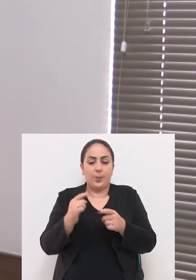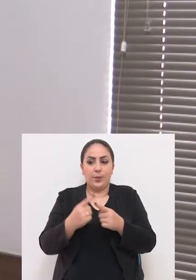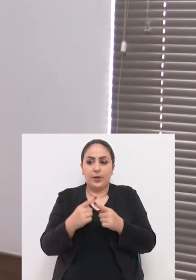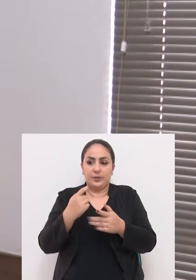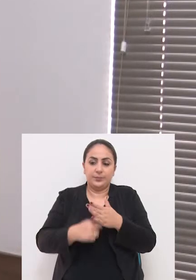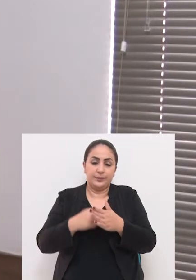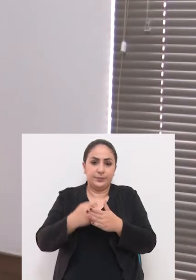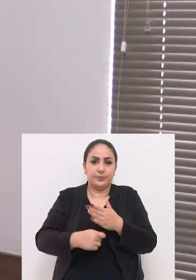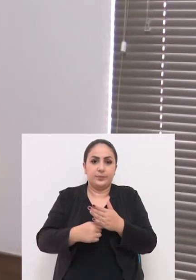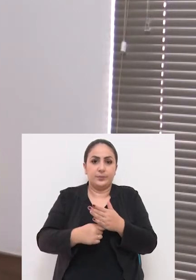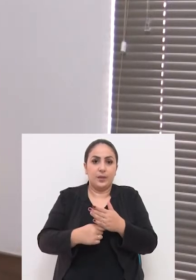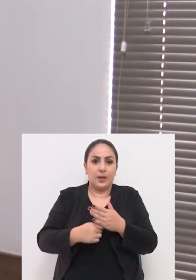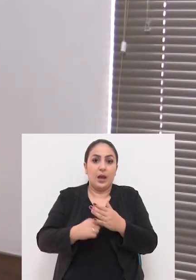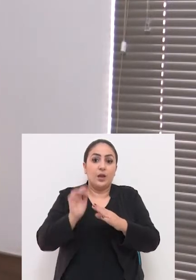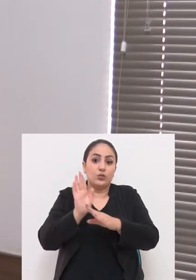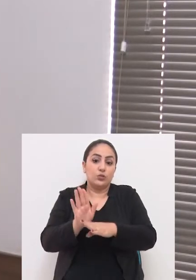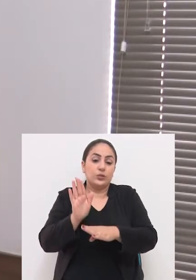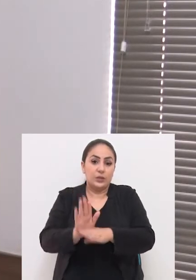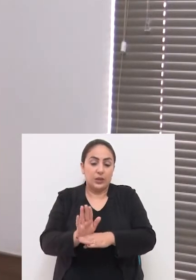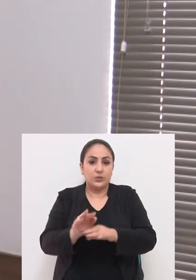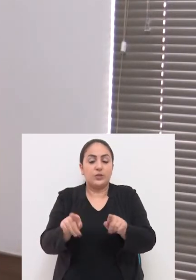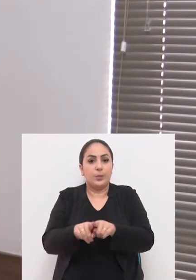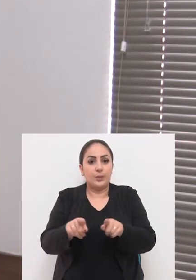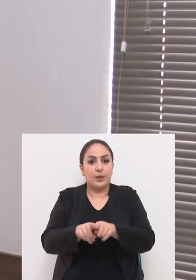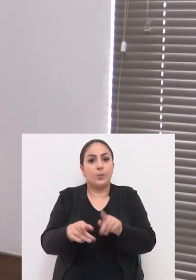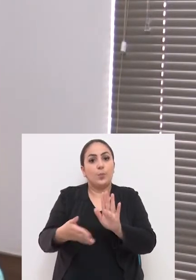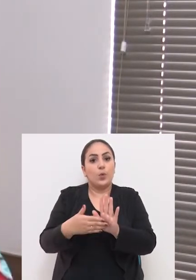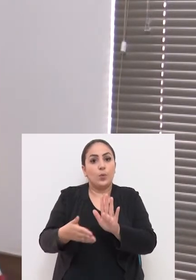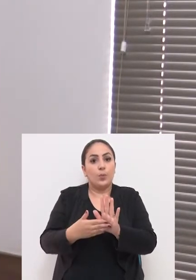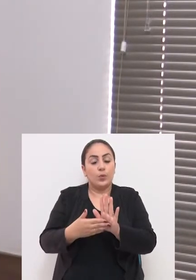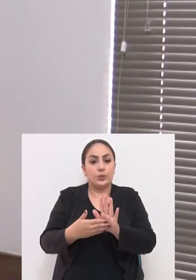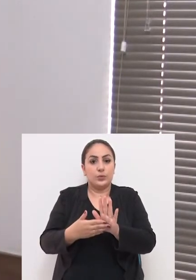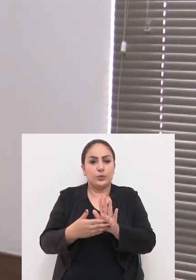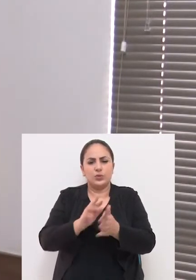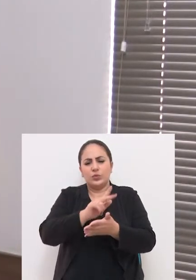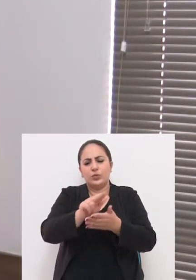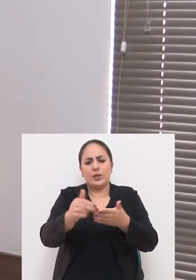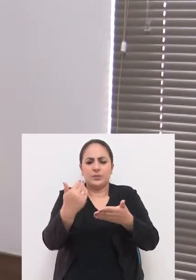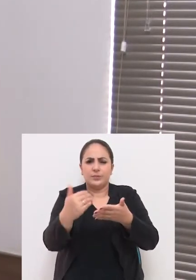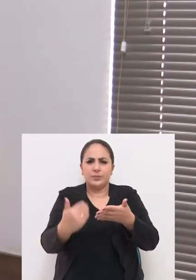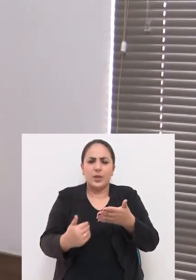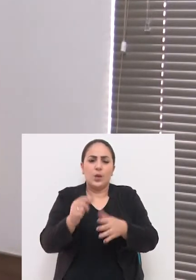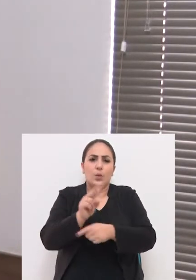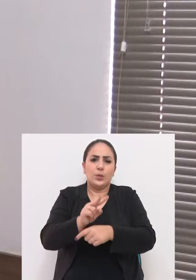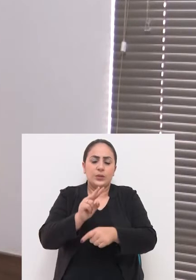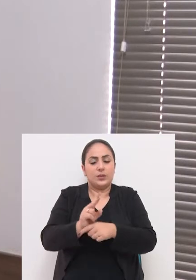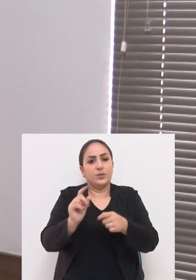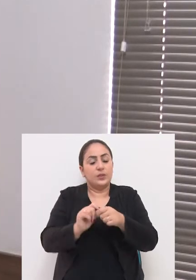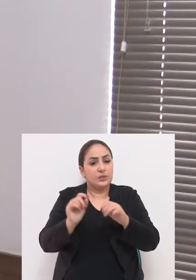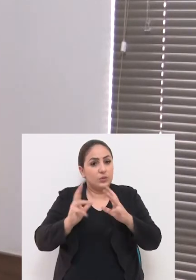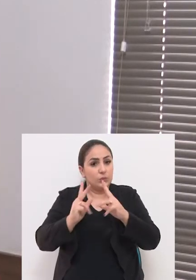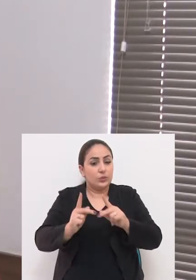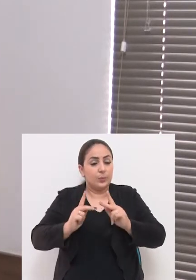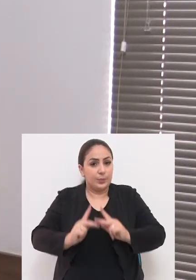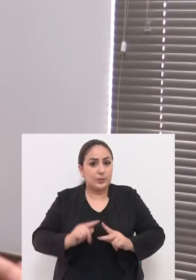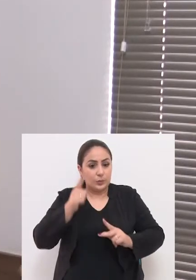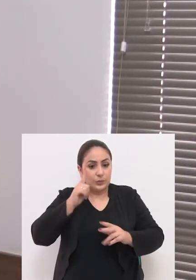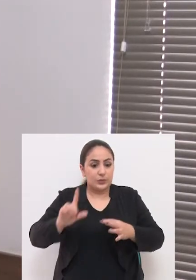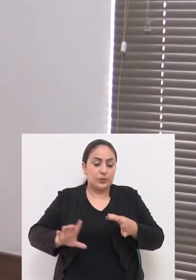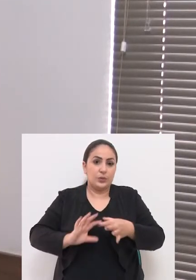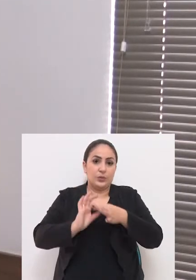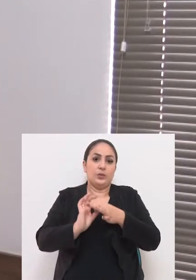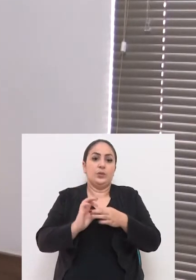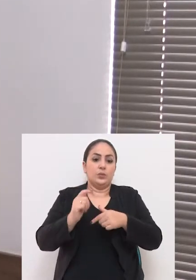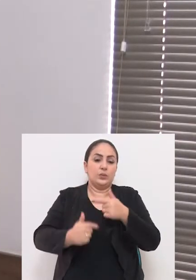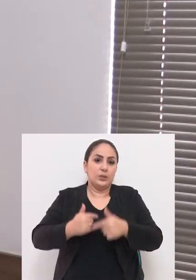de serem buscados, estendendo a mão e oferecendo um rol de cuidados, fazendo com que as